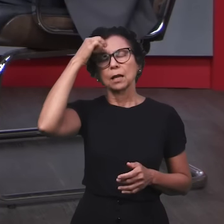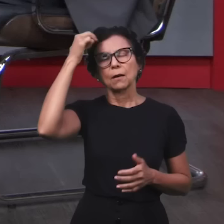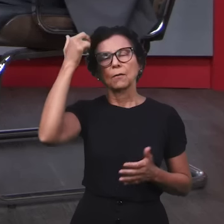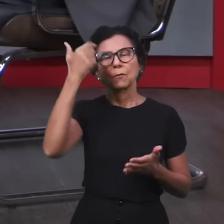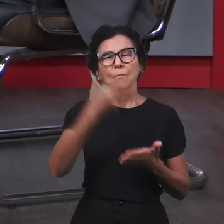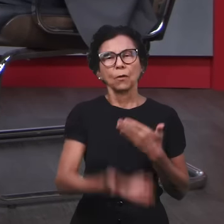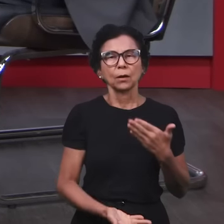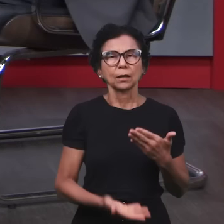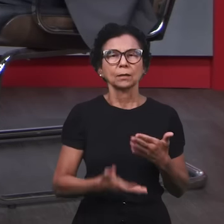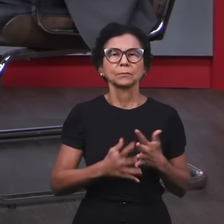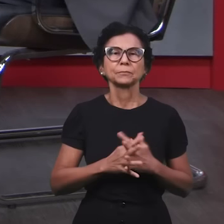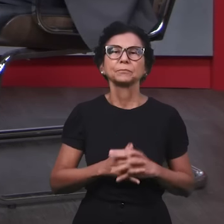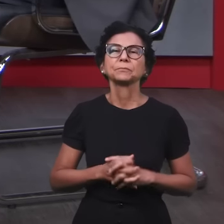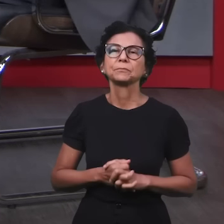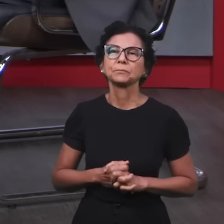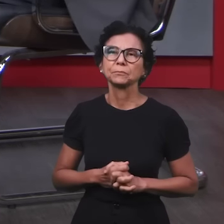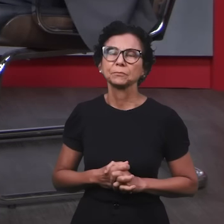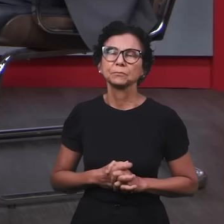você sai da sua